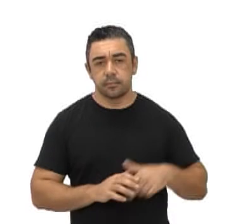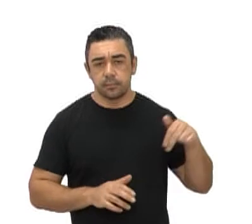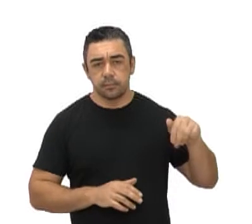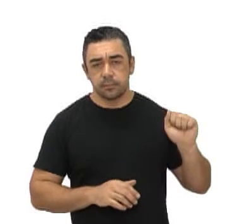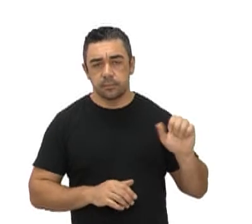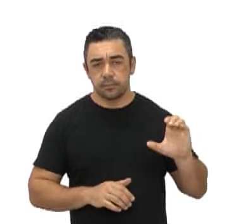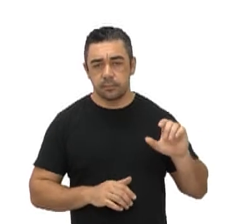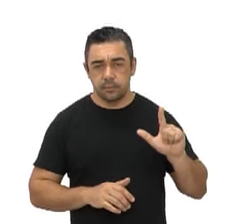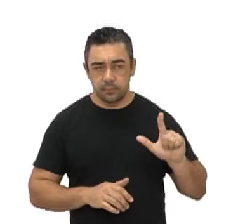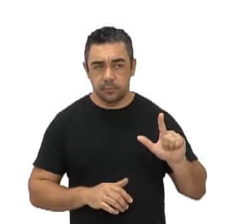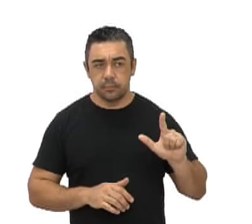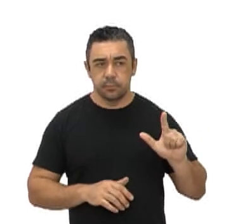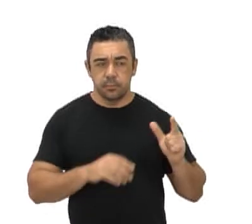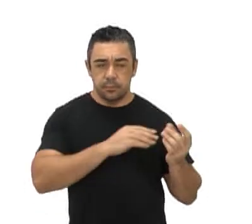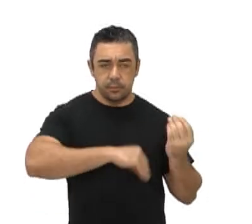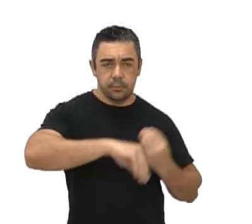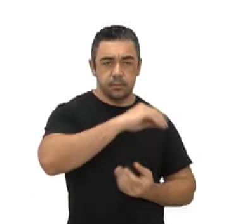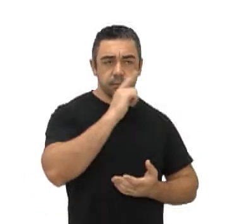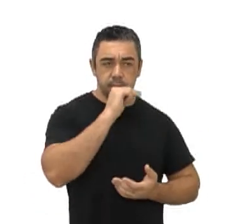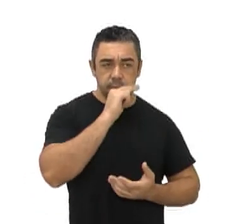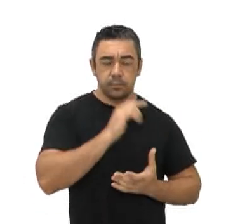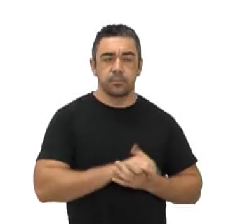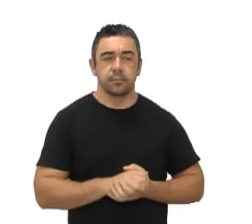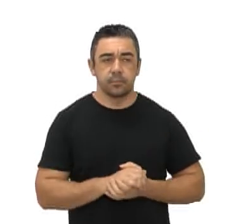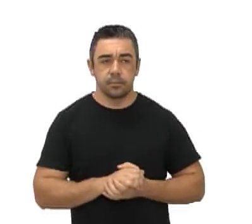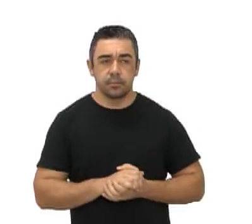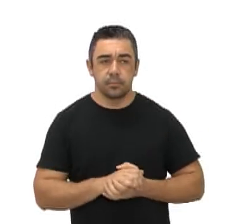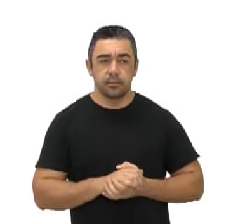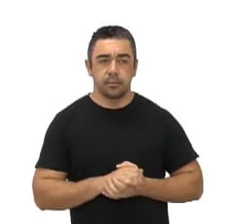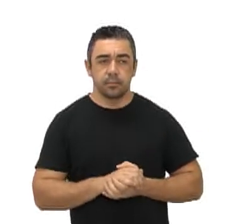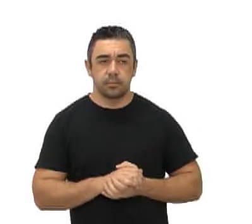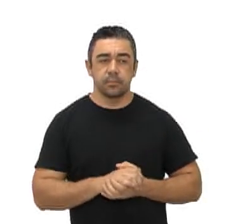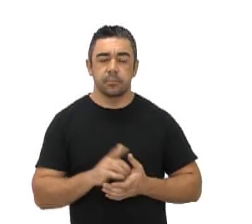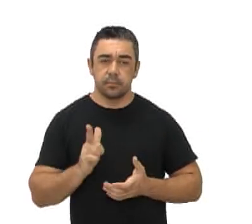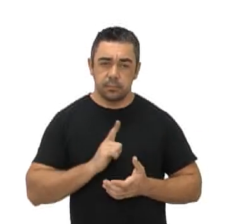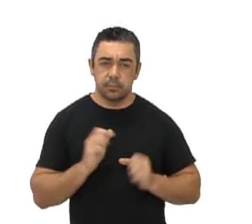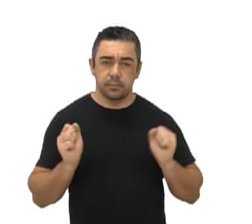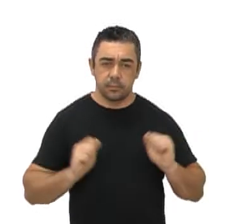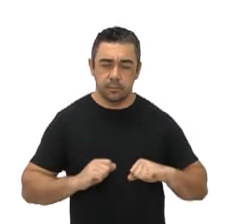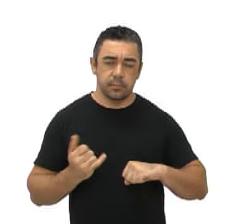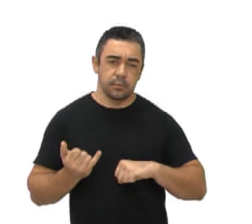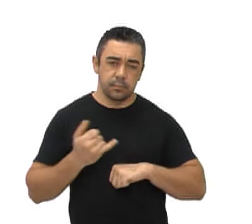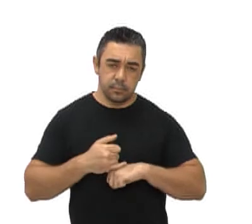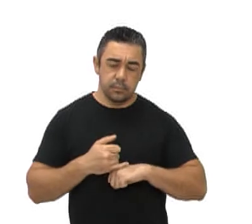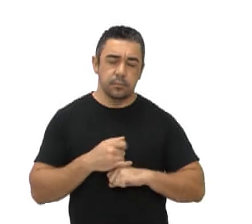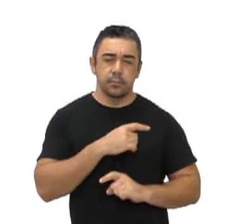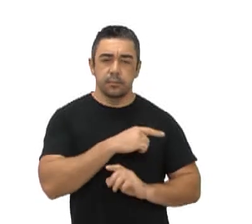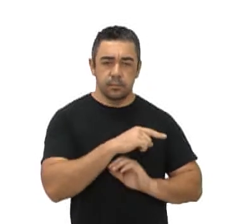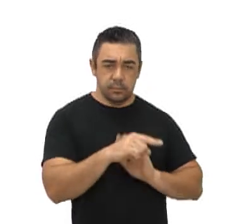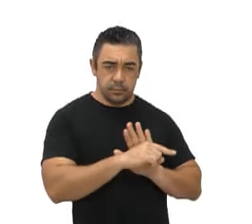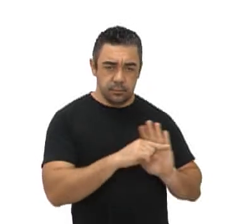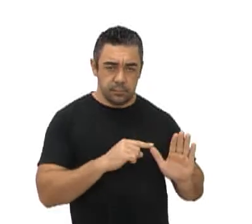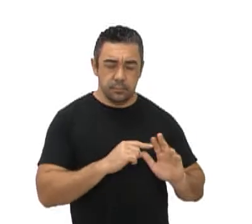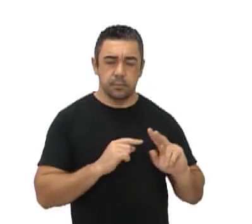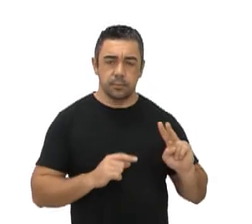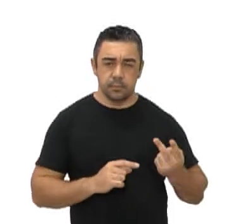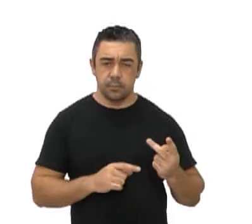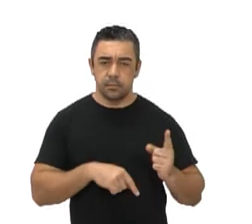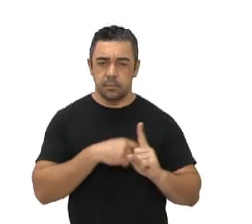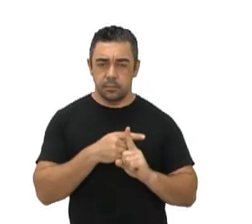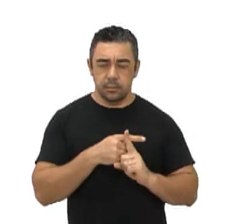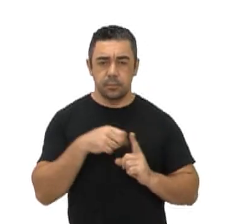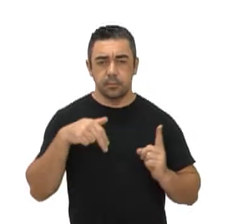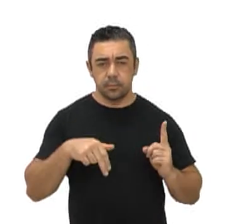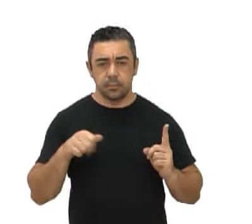o NaCl, que está dissolvido na água, e a gente tem íons que podem ser descarregados no polo negativo, o H+, e o